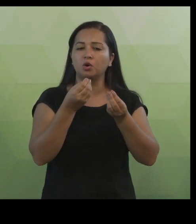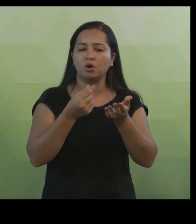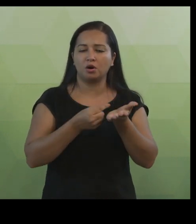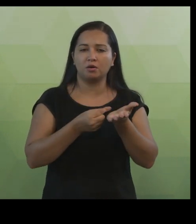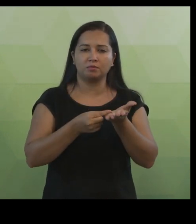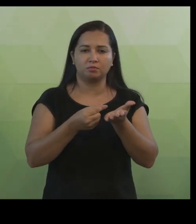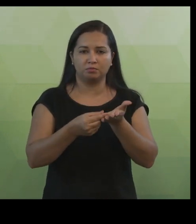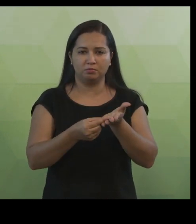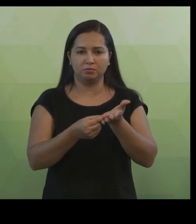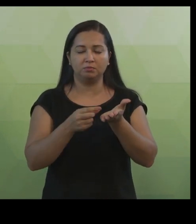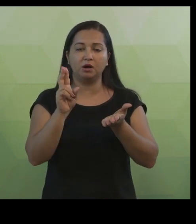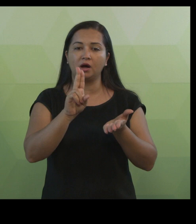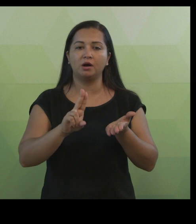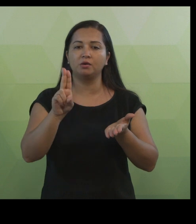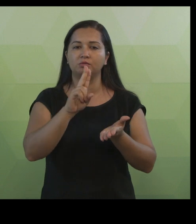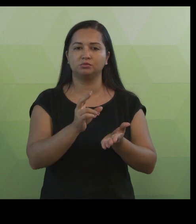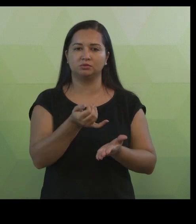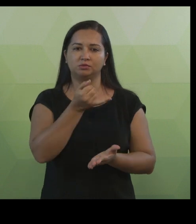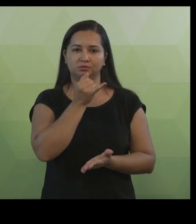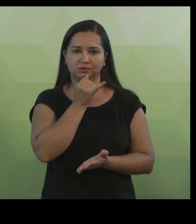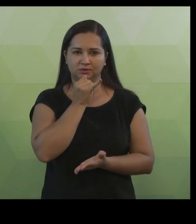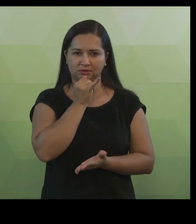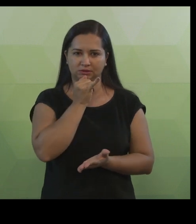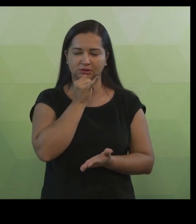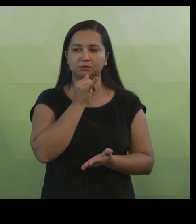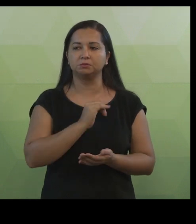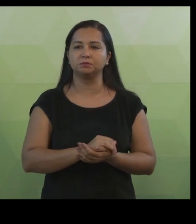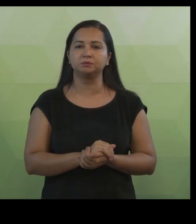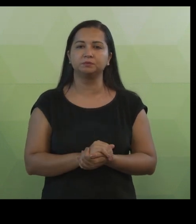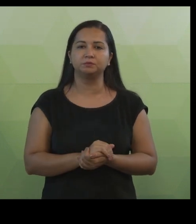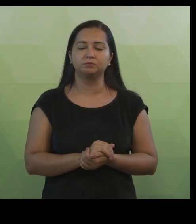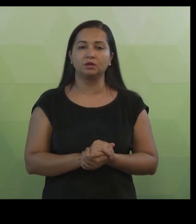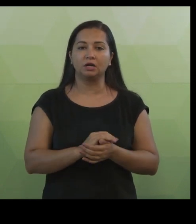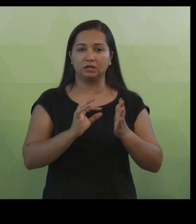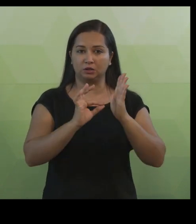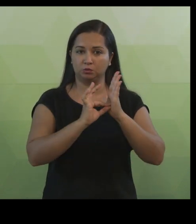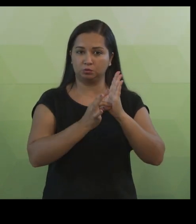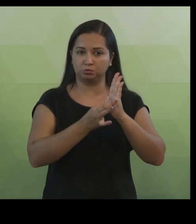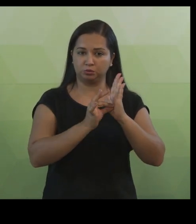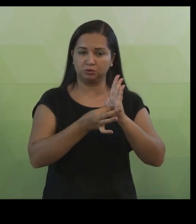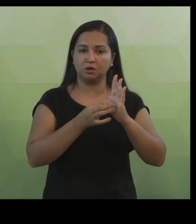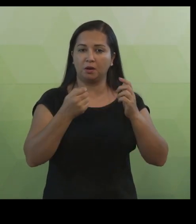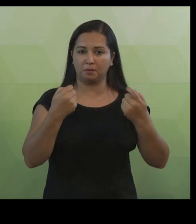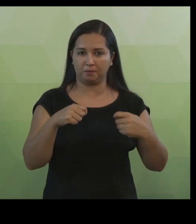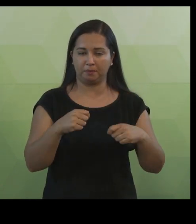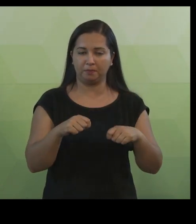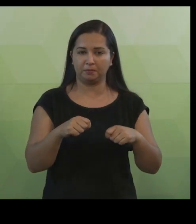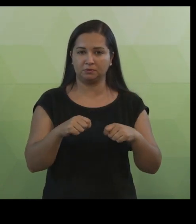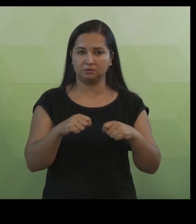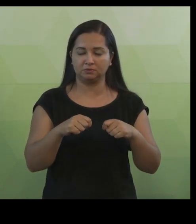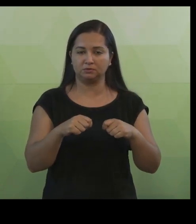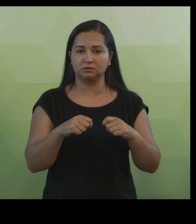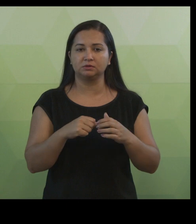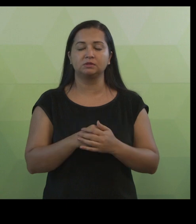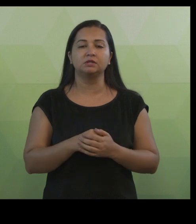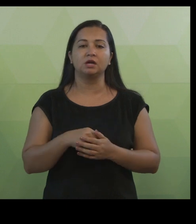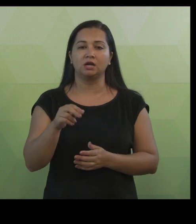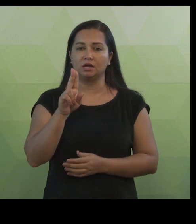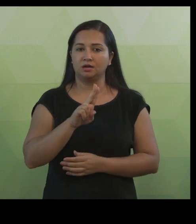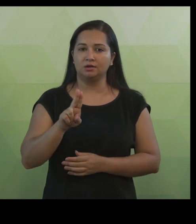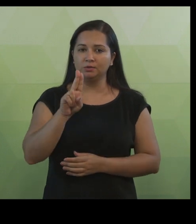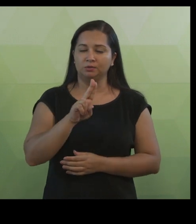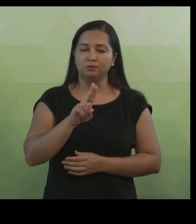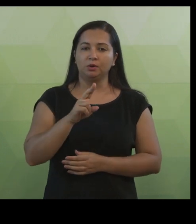da disciplina. Então, é necessário o ambiente de desenvolvimento Java, o JDK. Aqui estou utilizando a